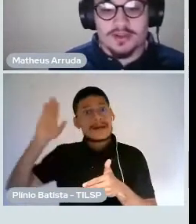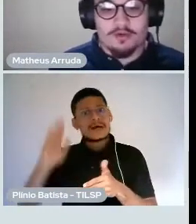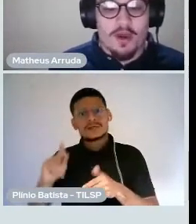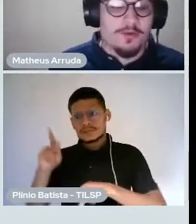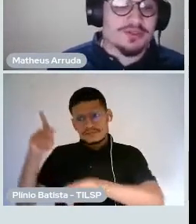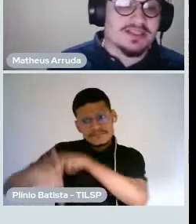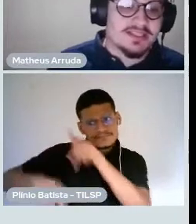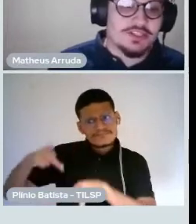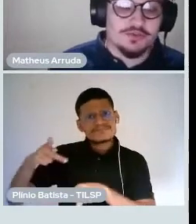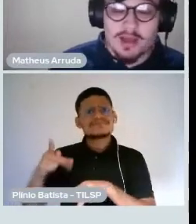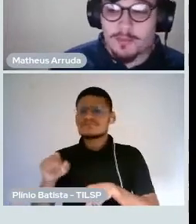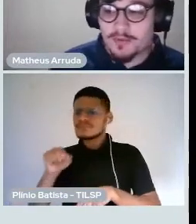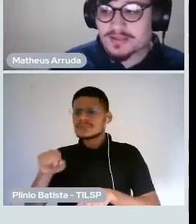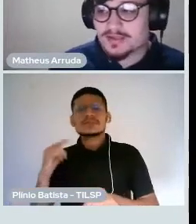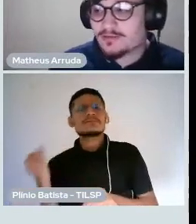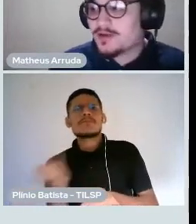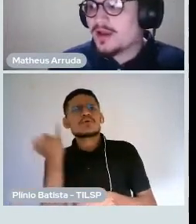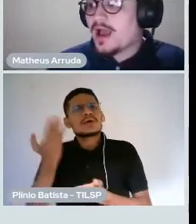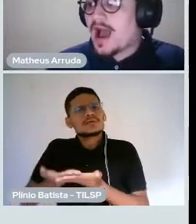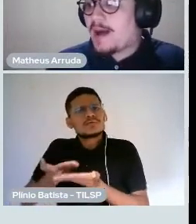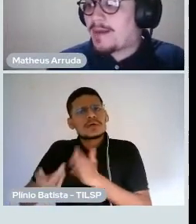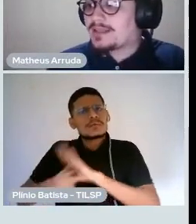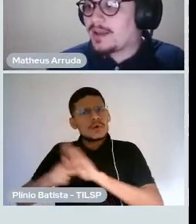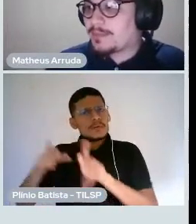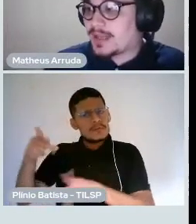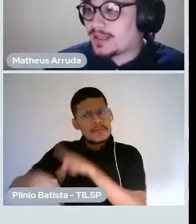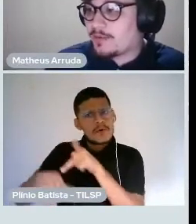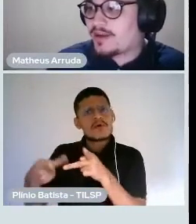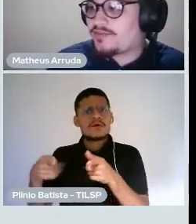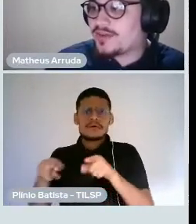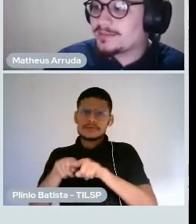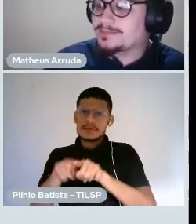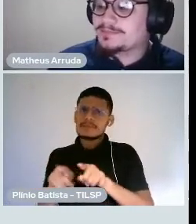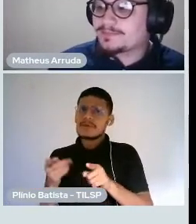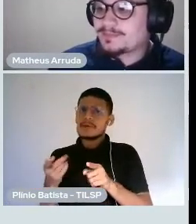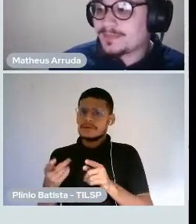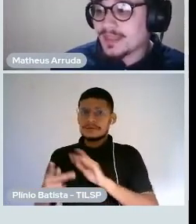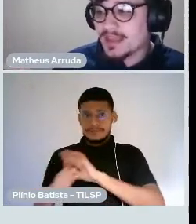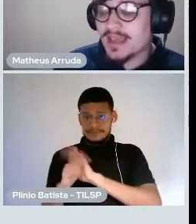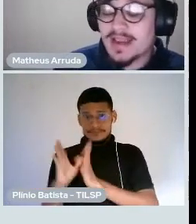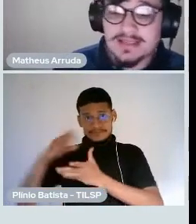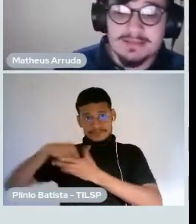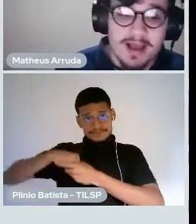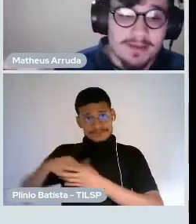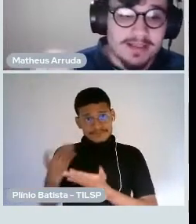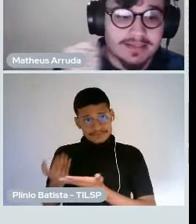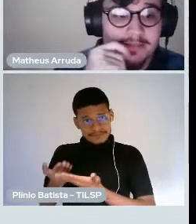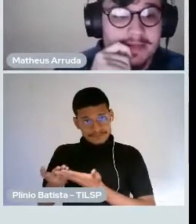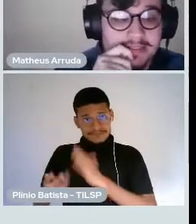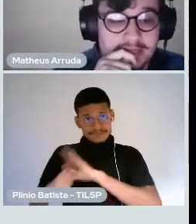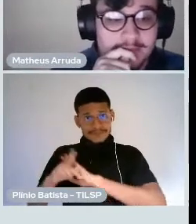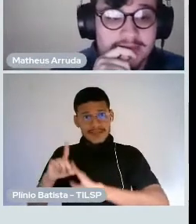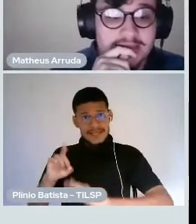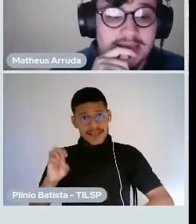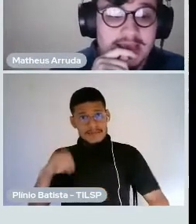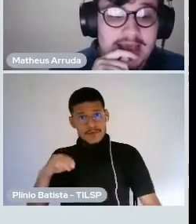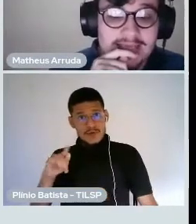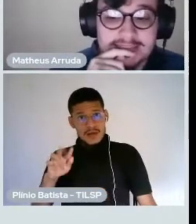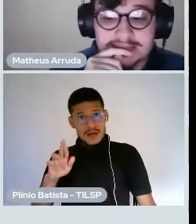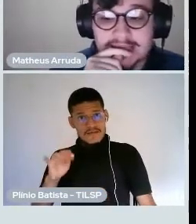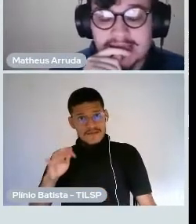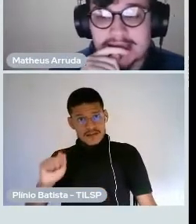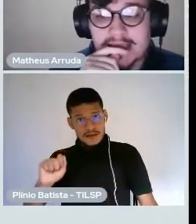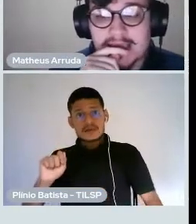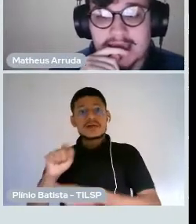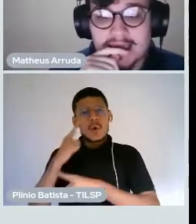população, sobre qual a importância de se estudar a população a partir da demografia. E aí, nesse mapa que está sendo apresentado aí,